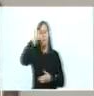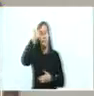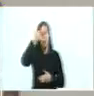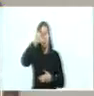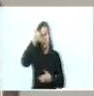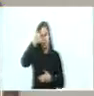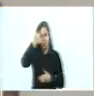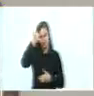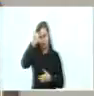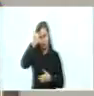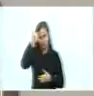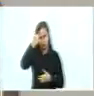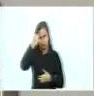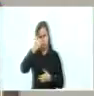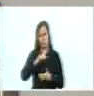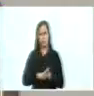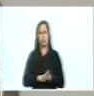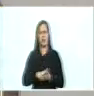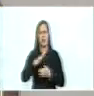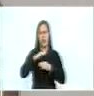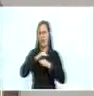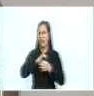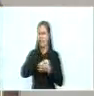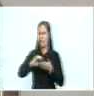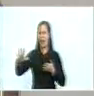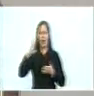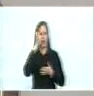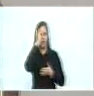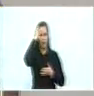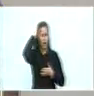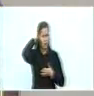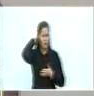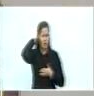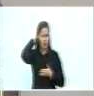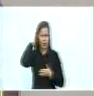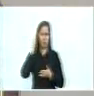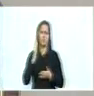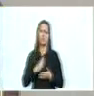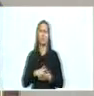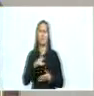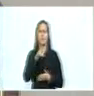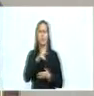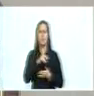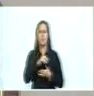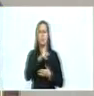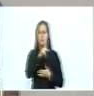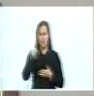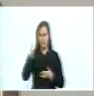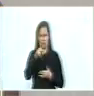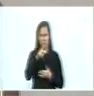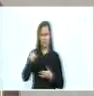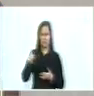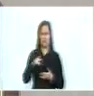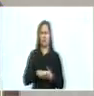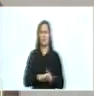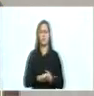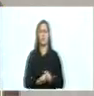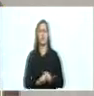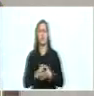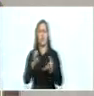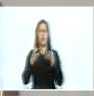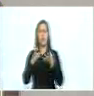Primeiramente, fora Temer, e para continuar, a partir daí, eu queria fazer